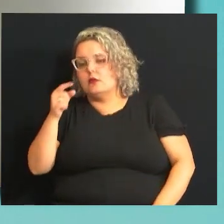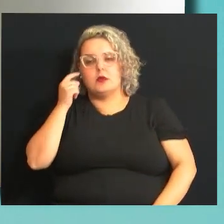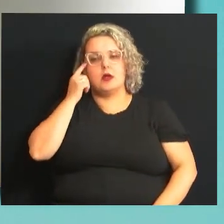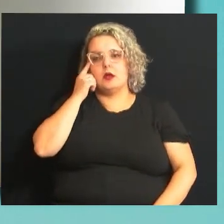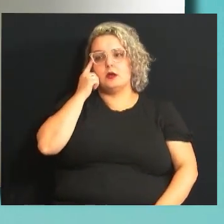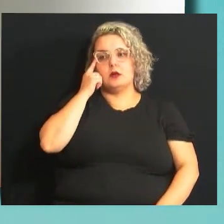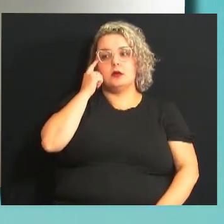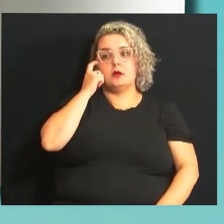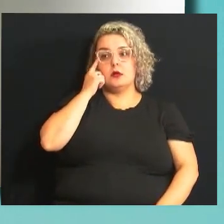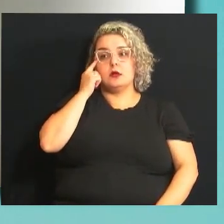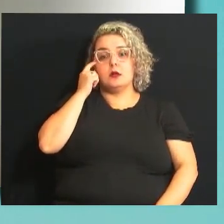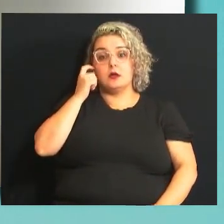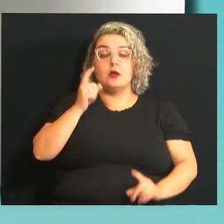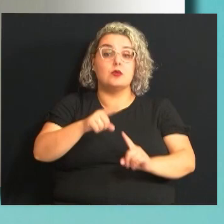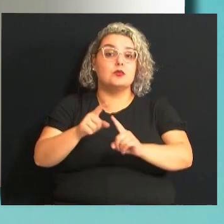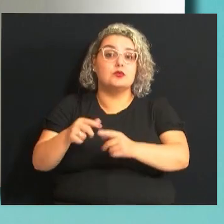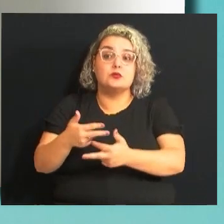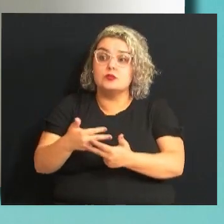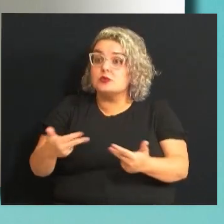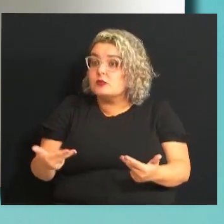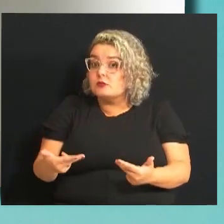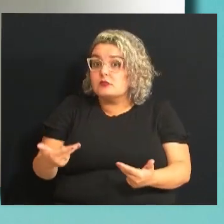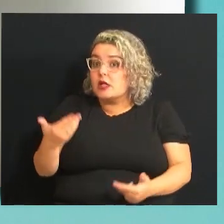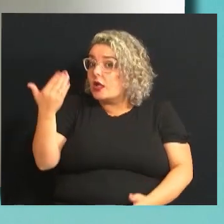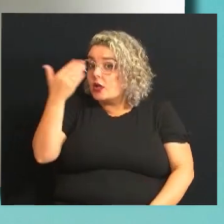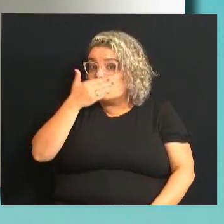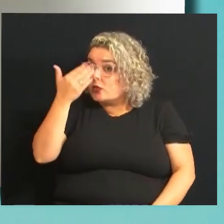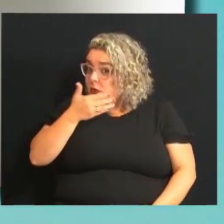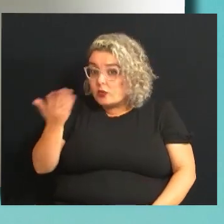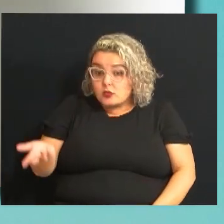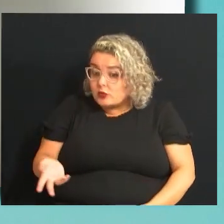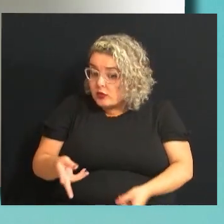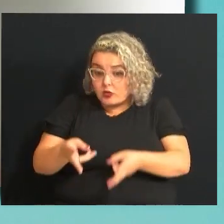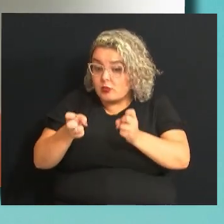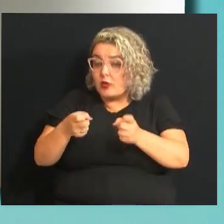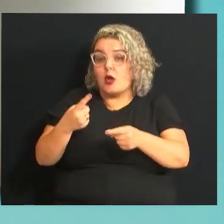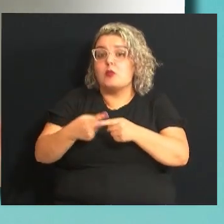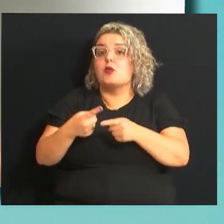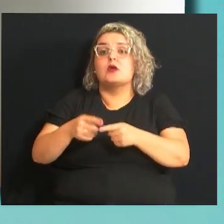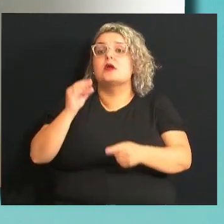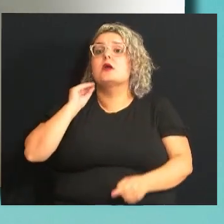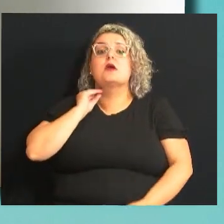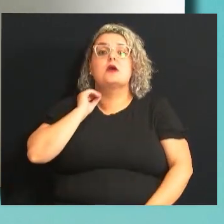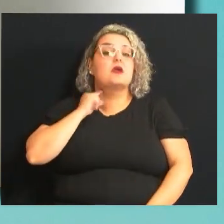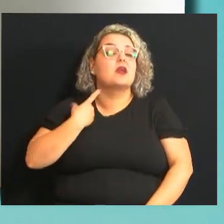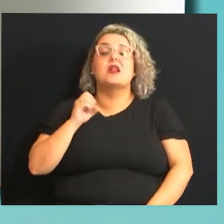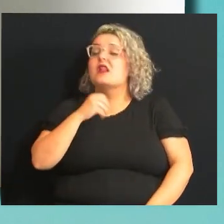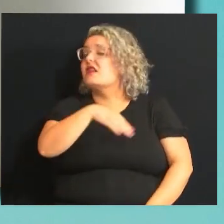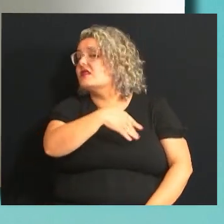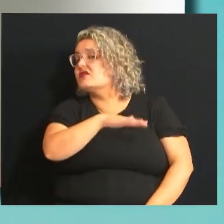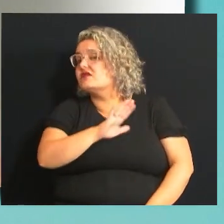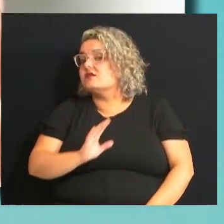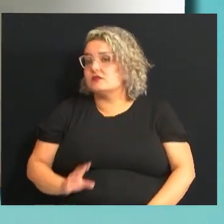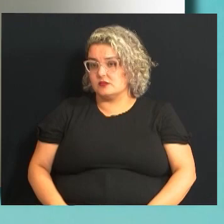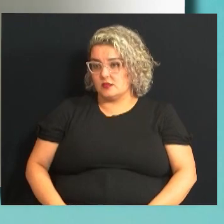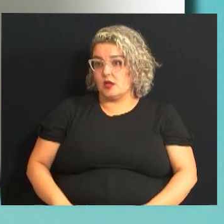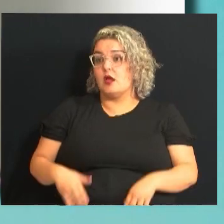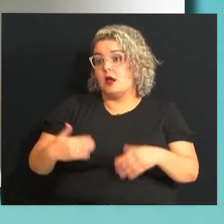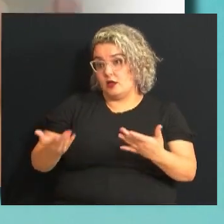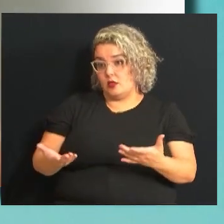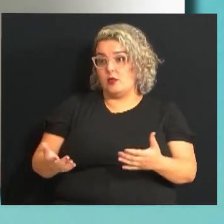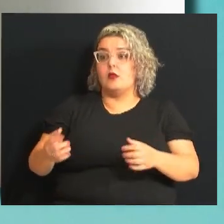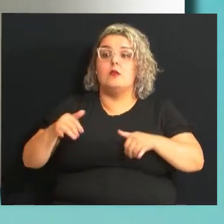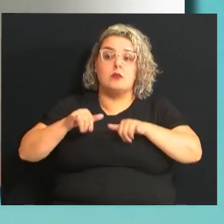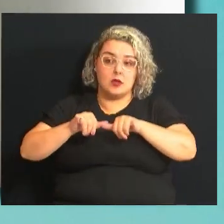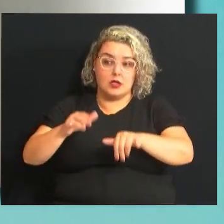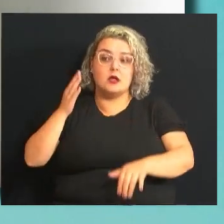que XYZ, então ele não vai para gôndola. Esse é o tipo de coisa que as pessoas nem percebem, às vezes, o porquê